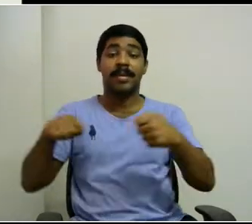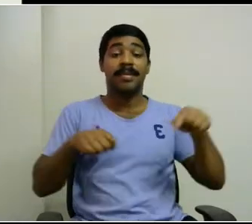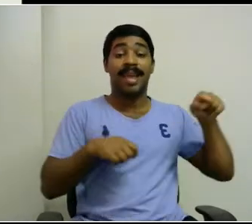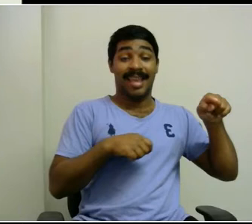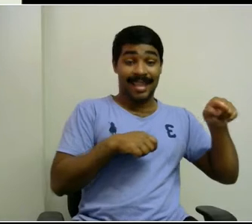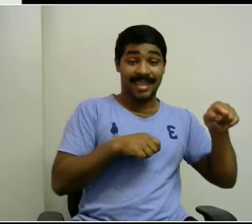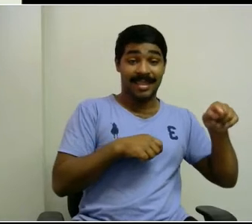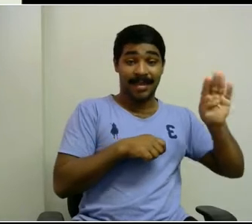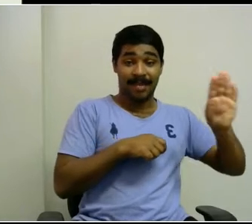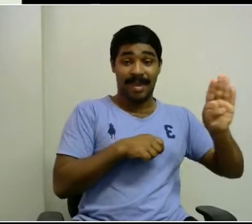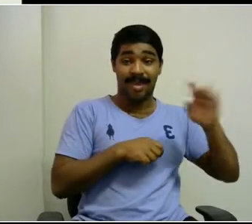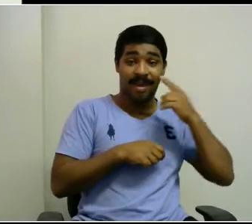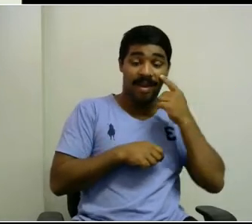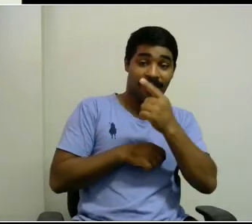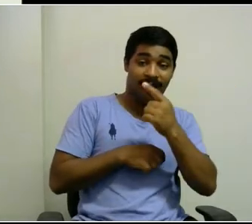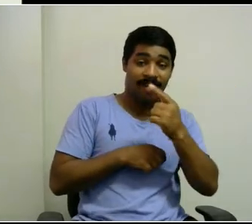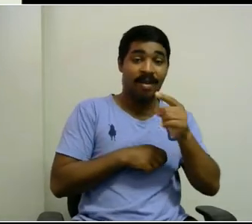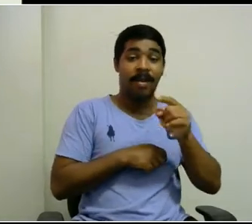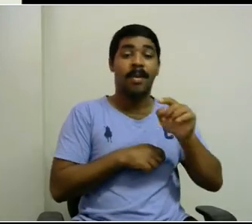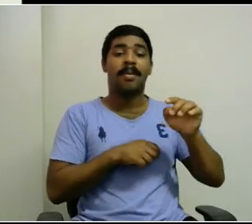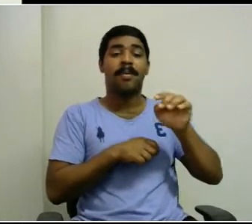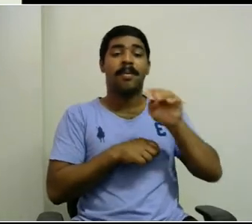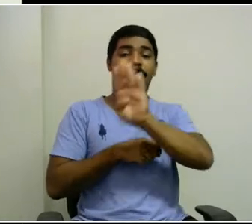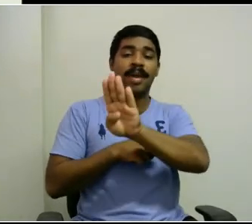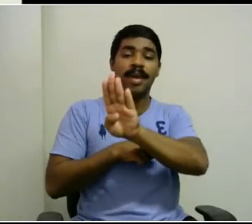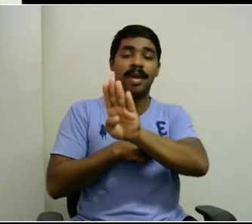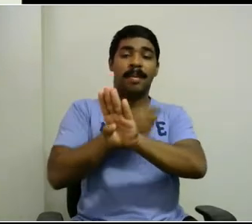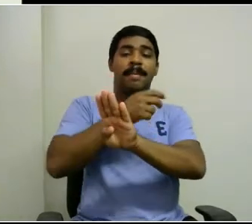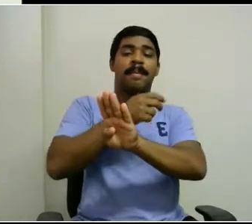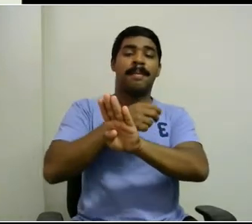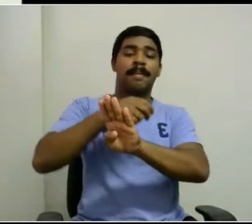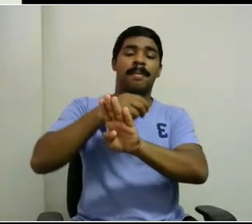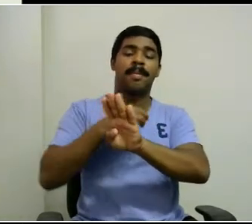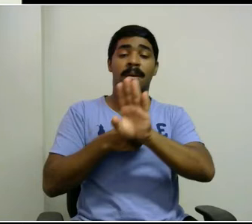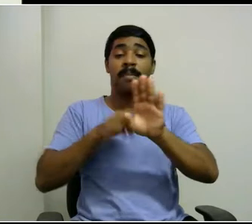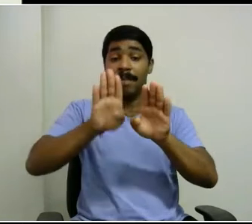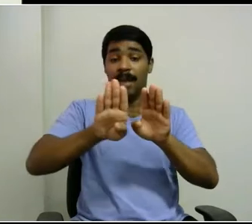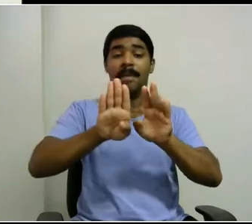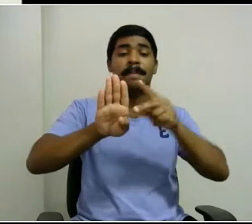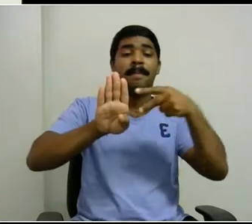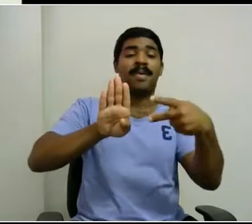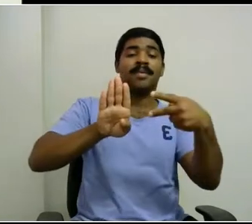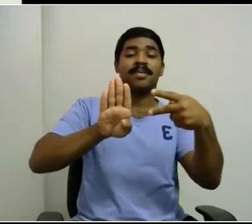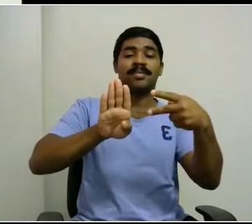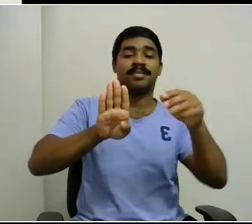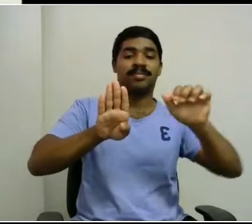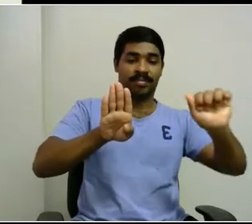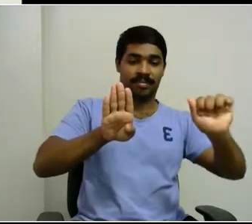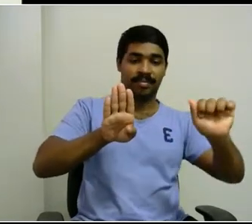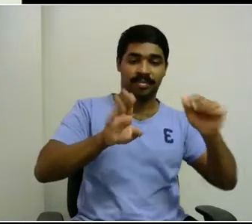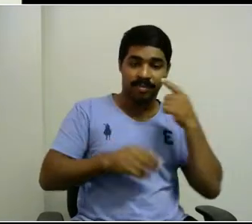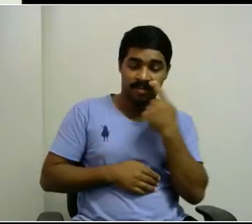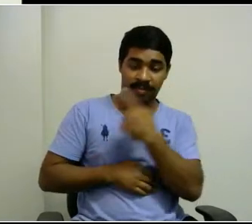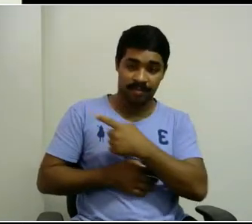B seja maior que o volume do A. É isso aqui que eu quero que aconteça. Tá? Então, vamos ver lá na